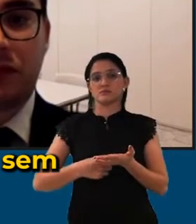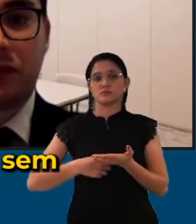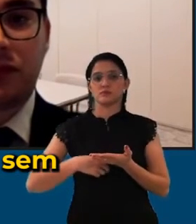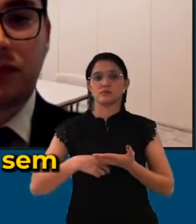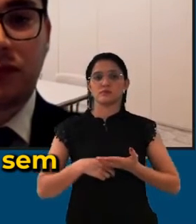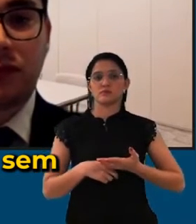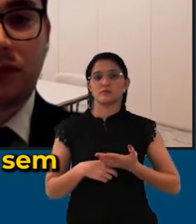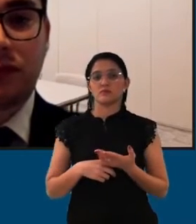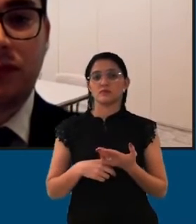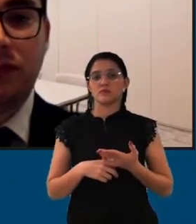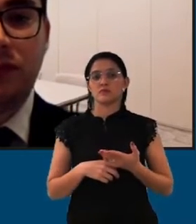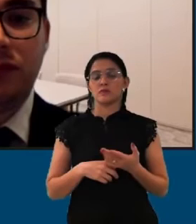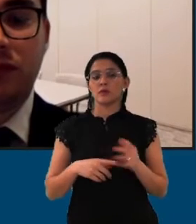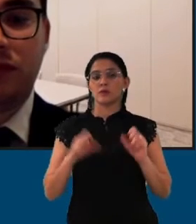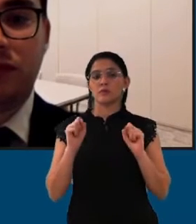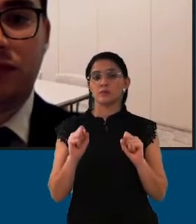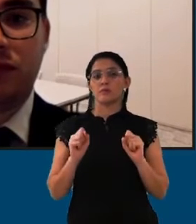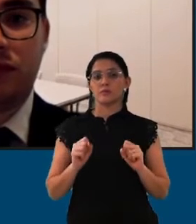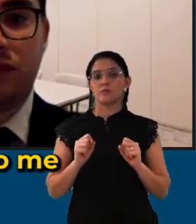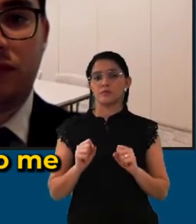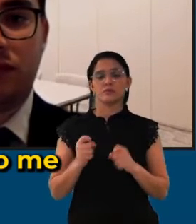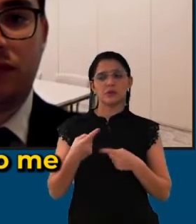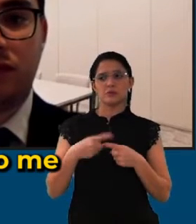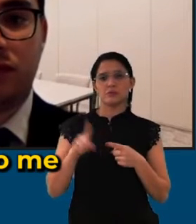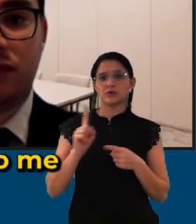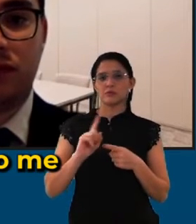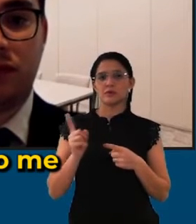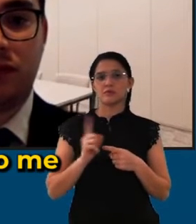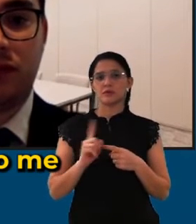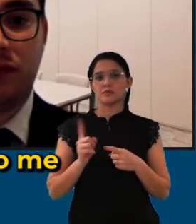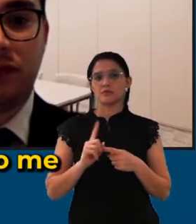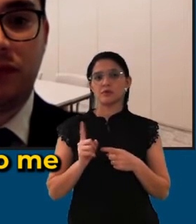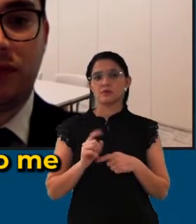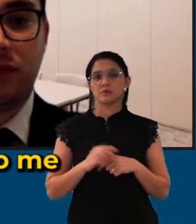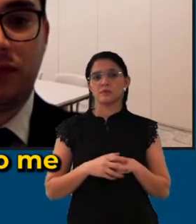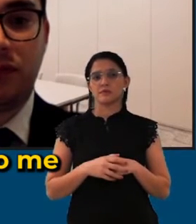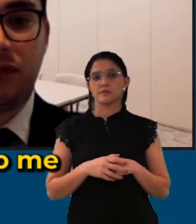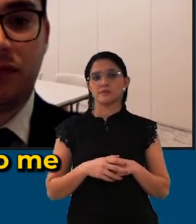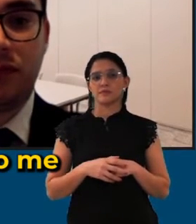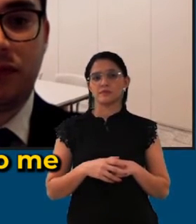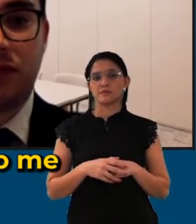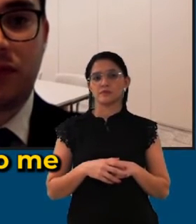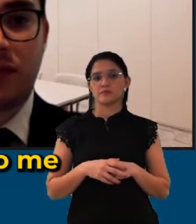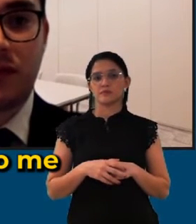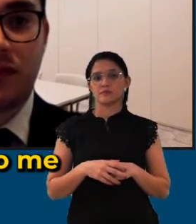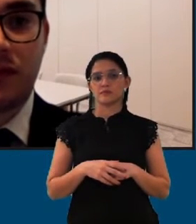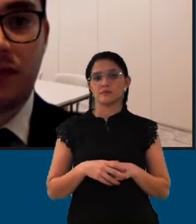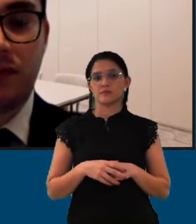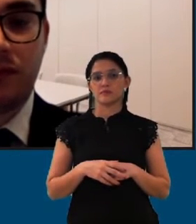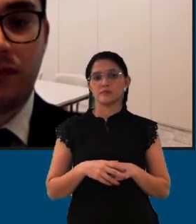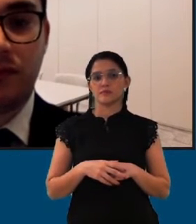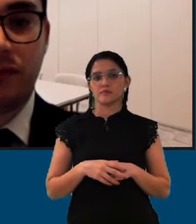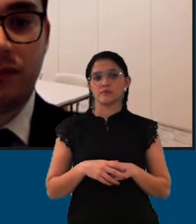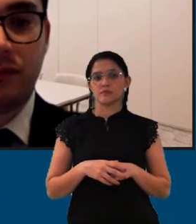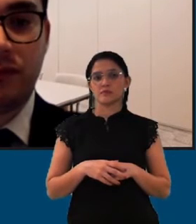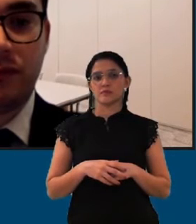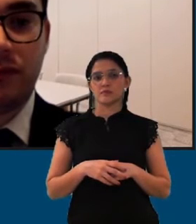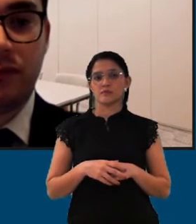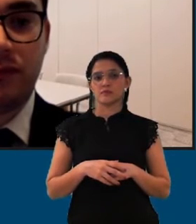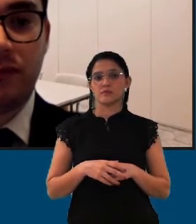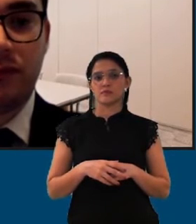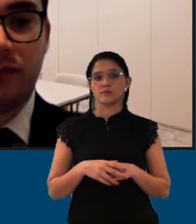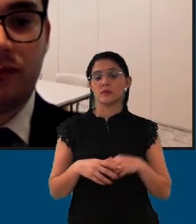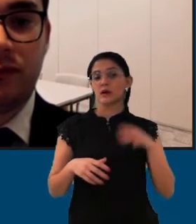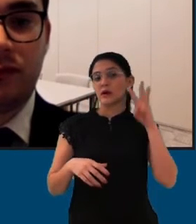sem problema. Não tem problema, não. Eu dou uma arrochada aqui, eu consigo me virar. Então, terça